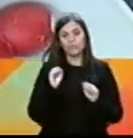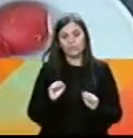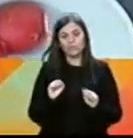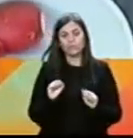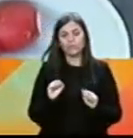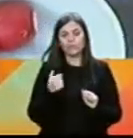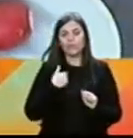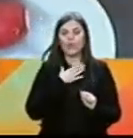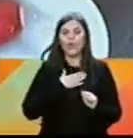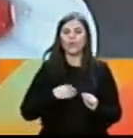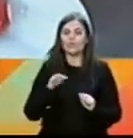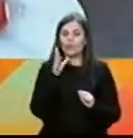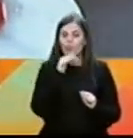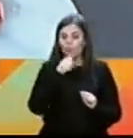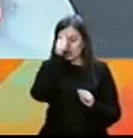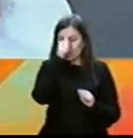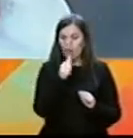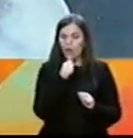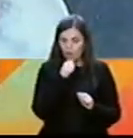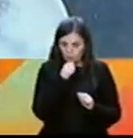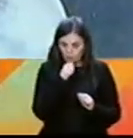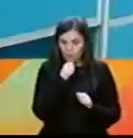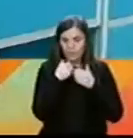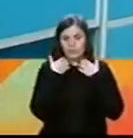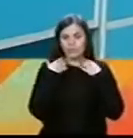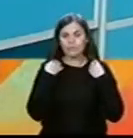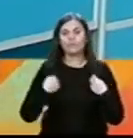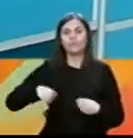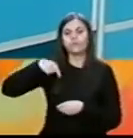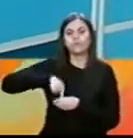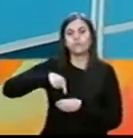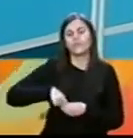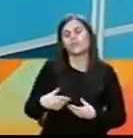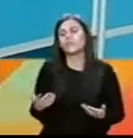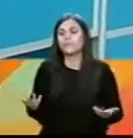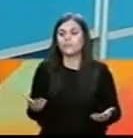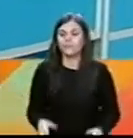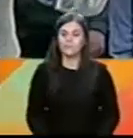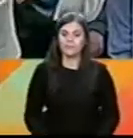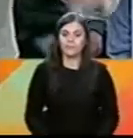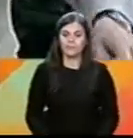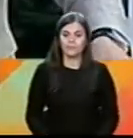eu gosto que ele fique rosado quando cortamos, que ele fique rosadinho por dentro.